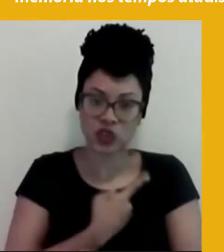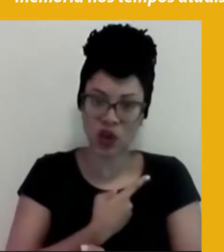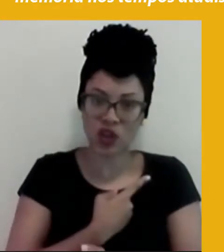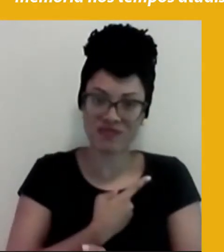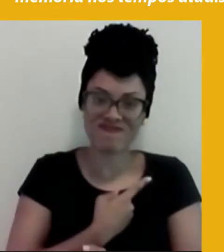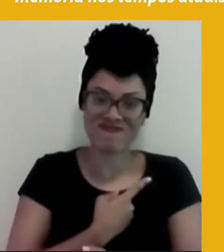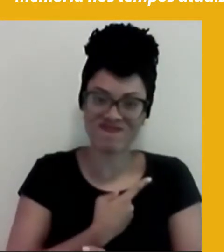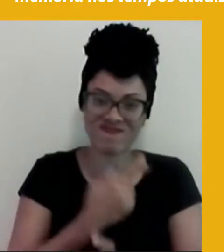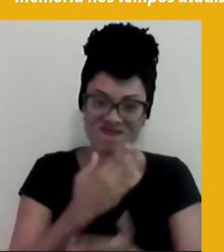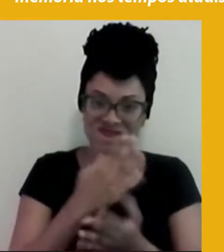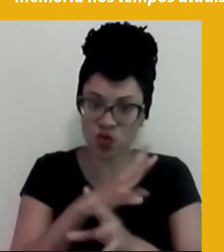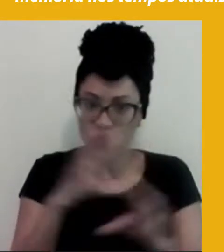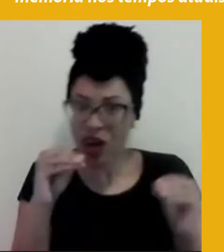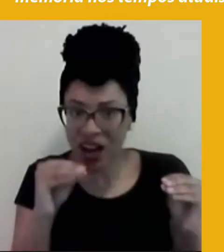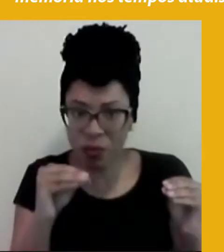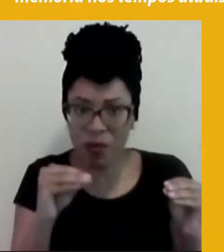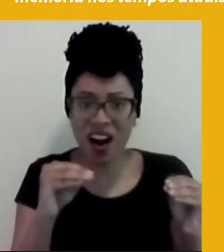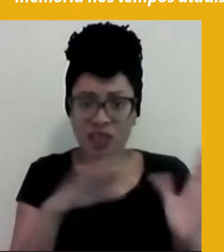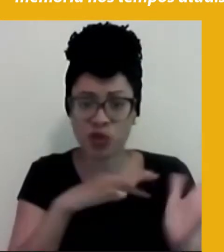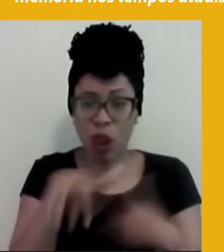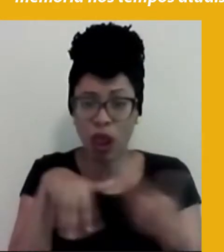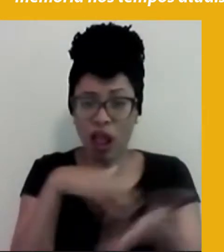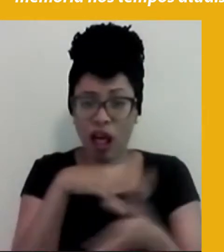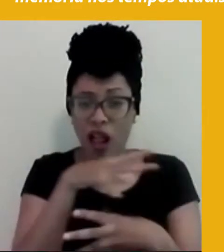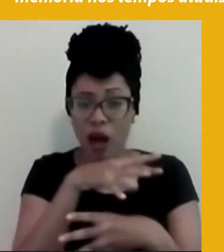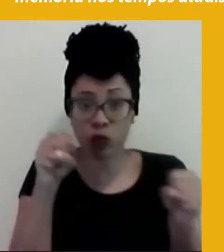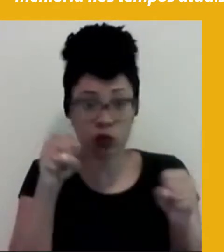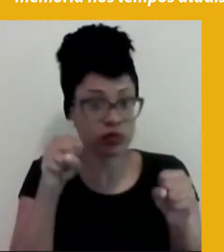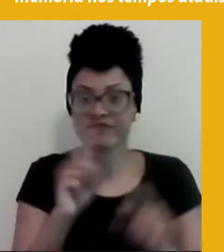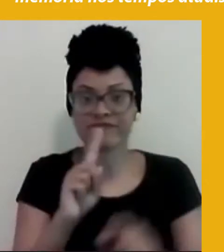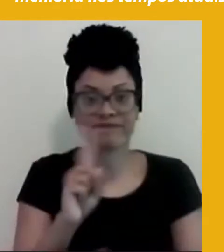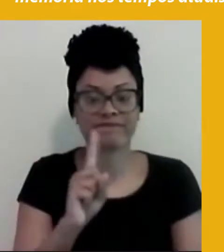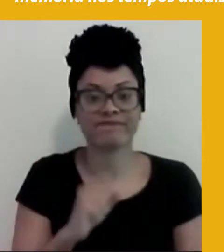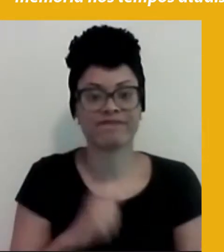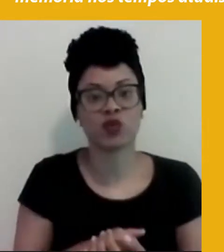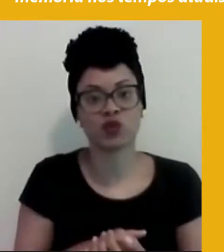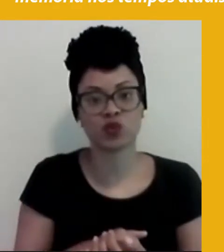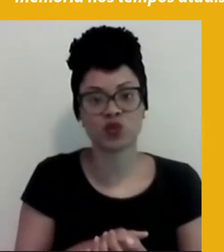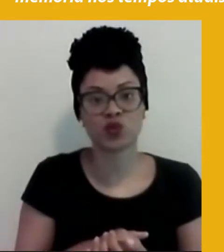e sem muita ciência. Sem ciência e sem memória não tem saída.